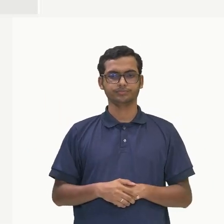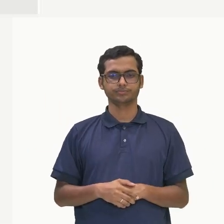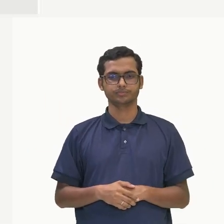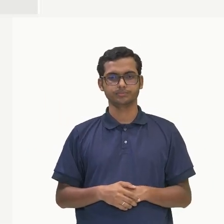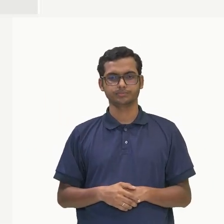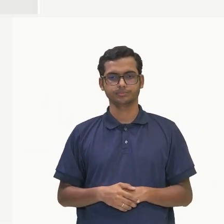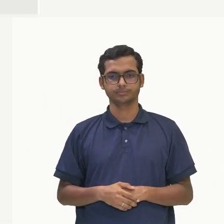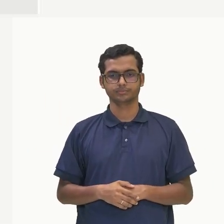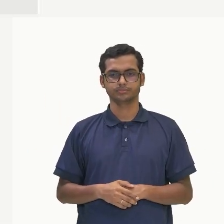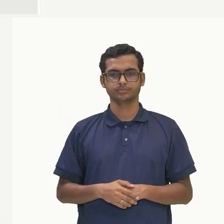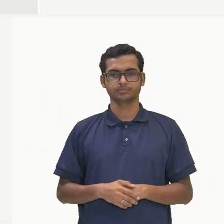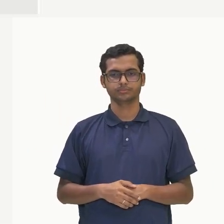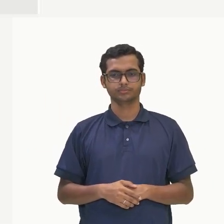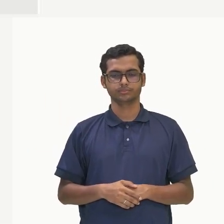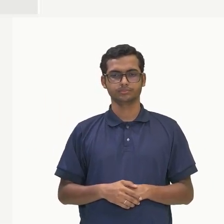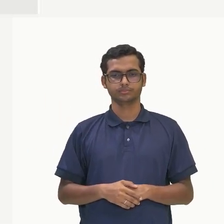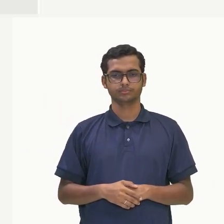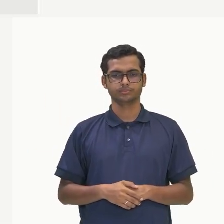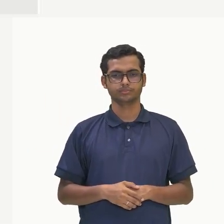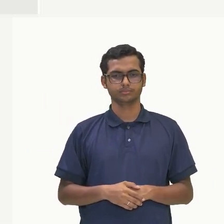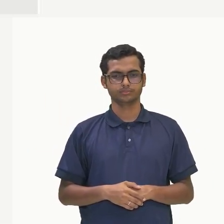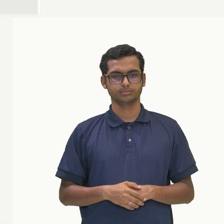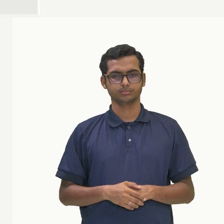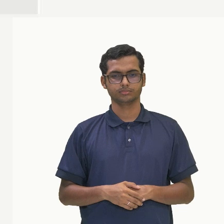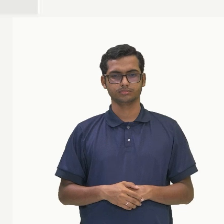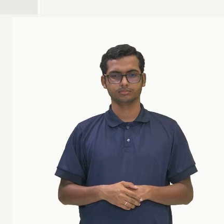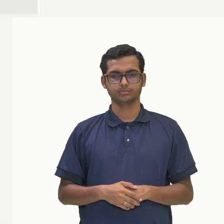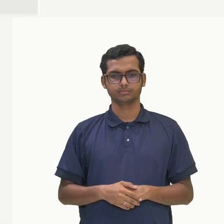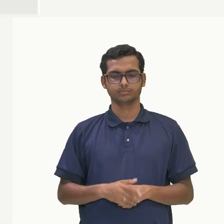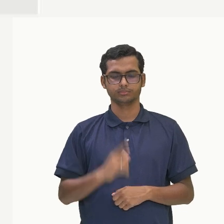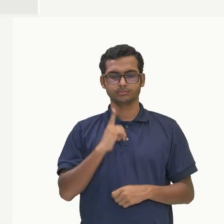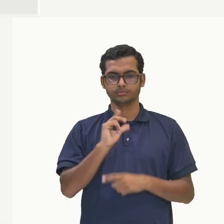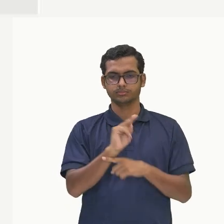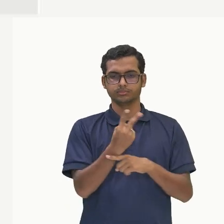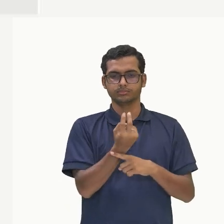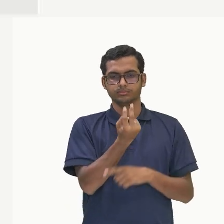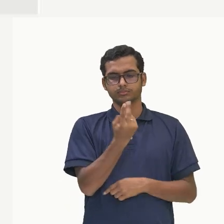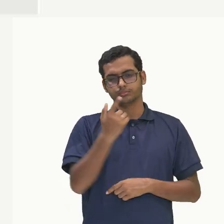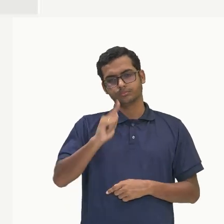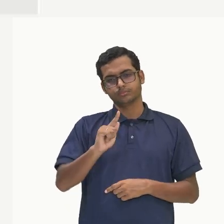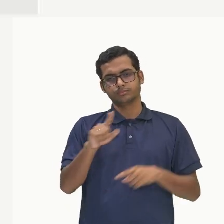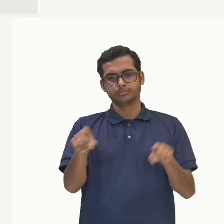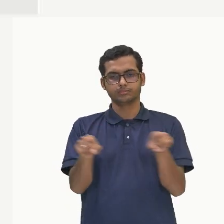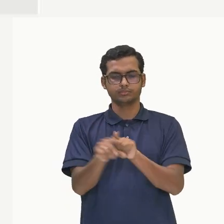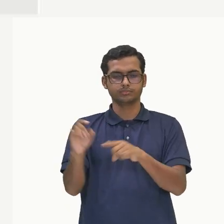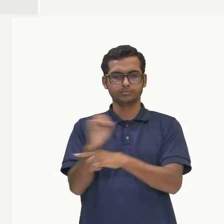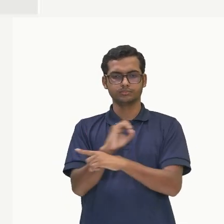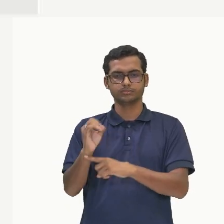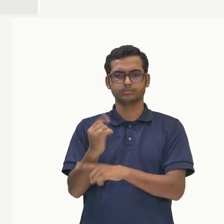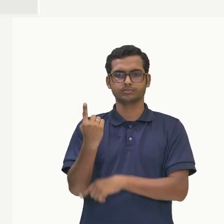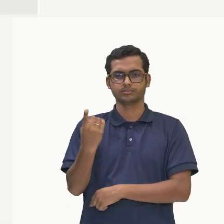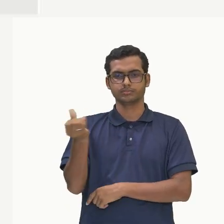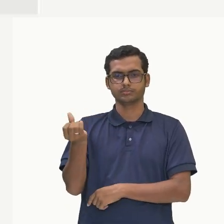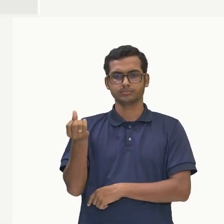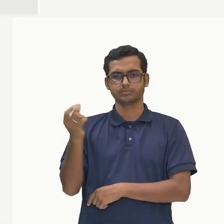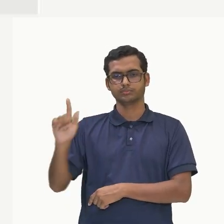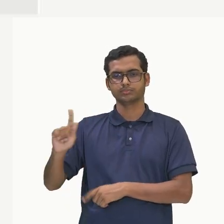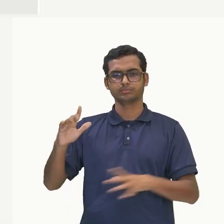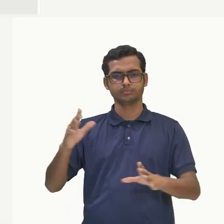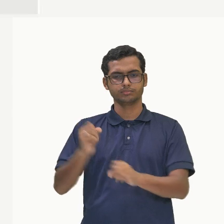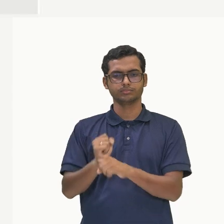eu tenho 16 gramas e 2 do hidrogênio. Então, aqui